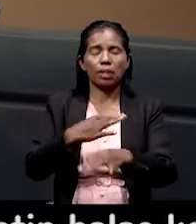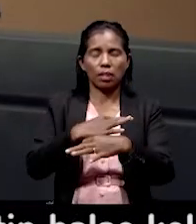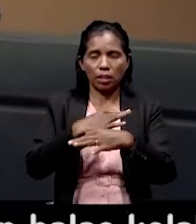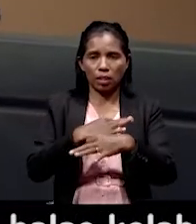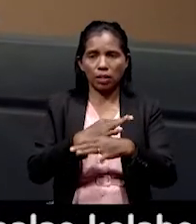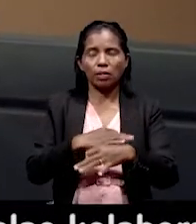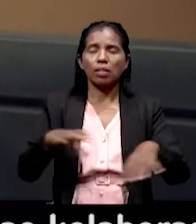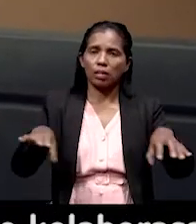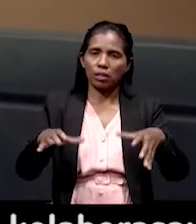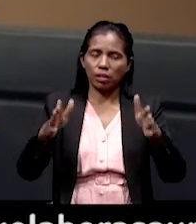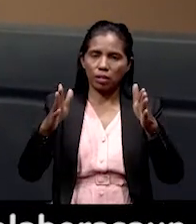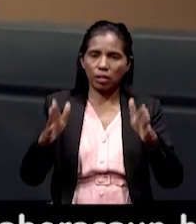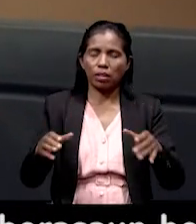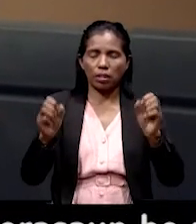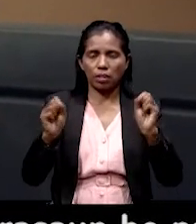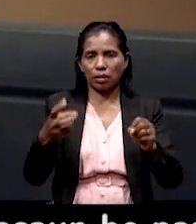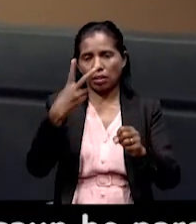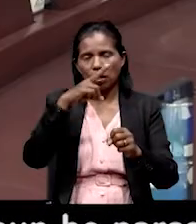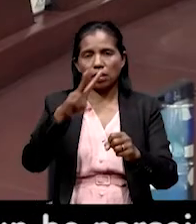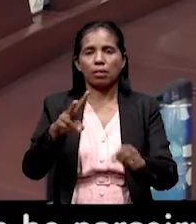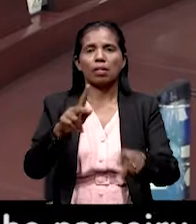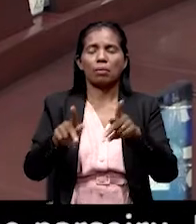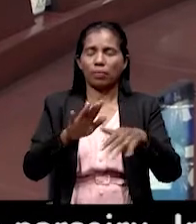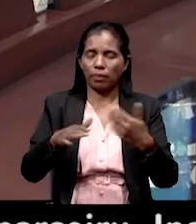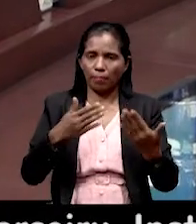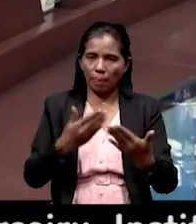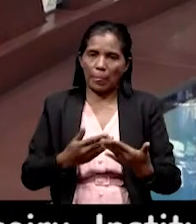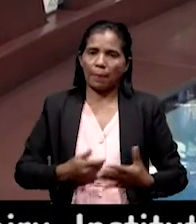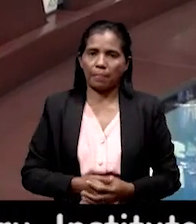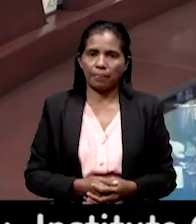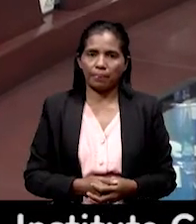trabalho na sobrevivência empresa ser nian. Ferri Soares, Ziemen.